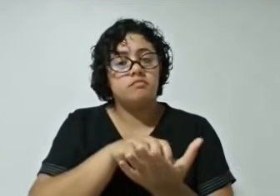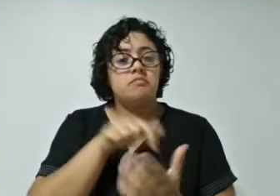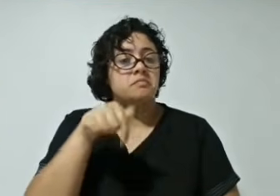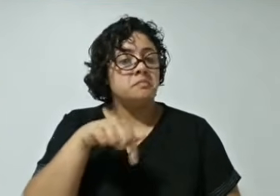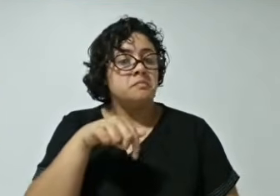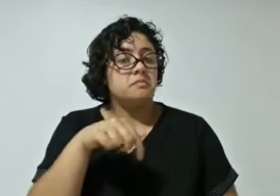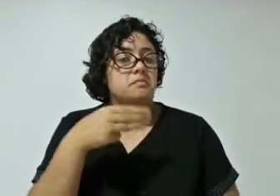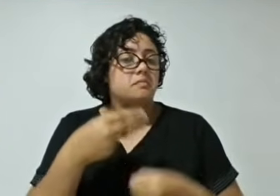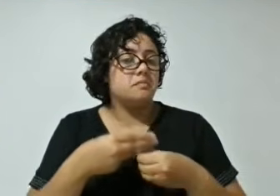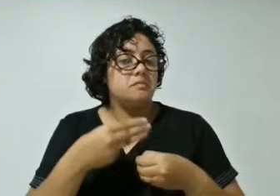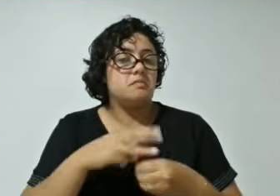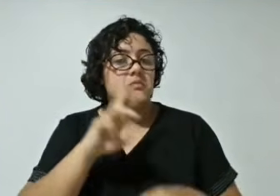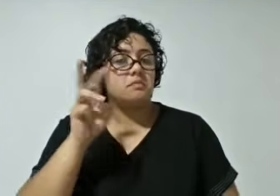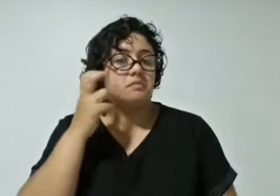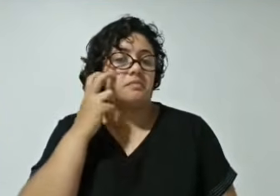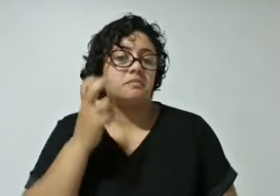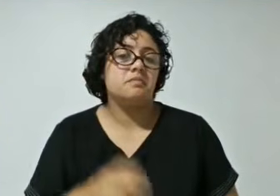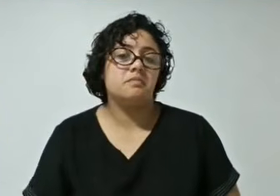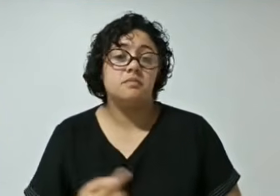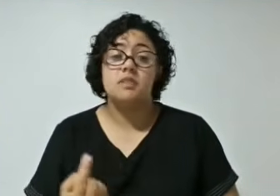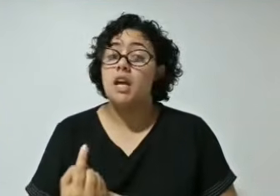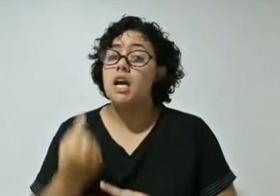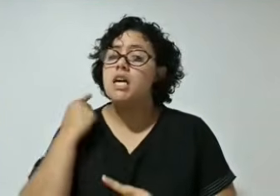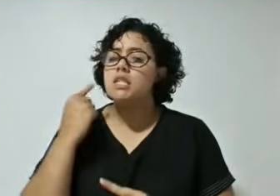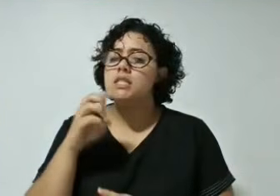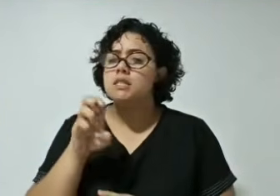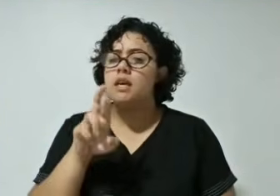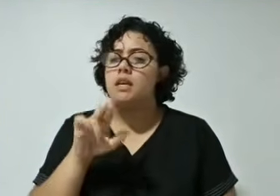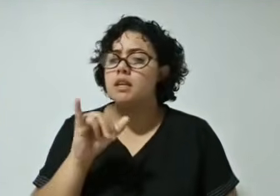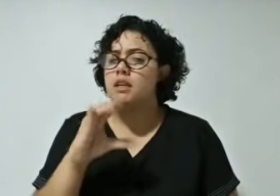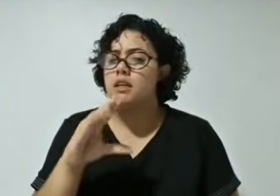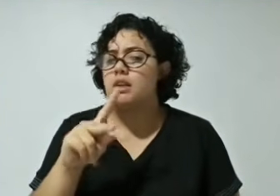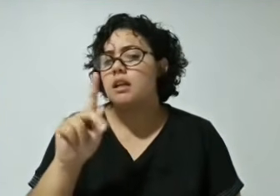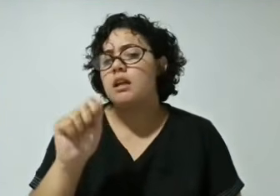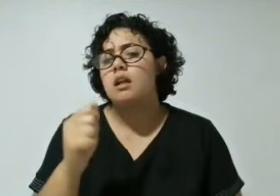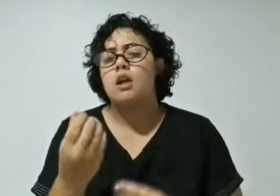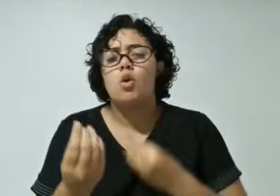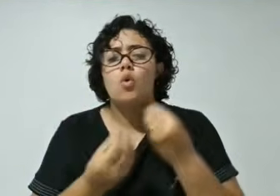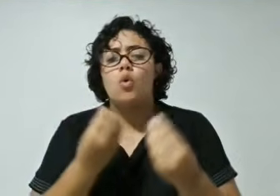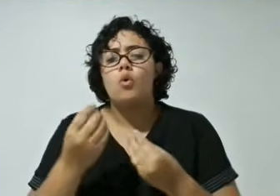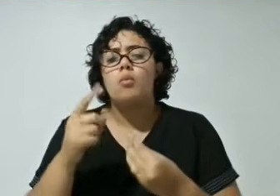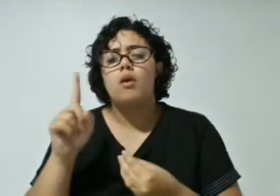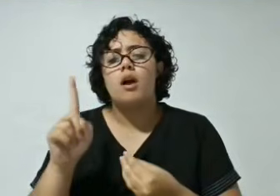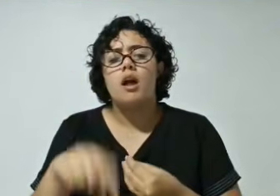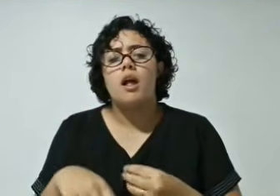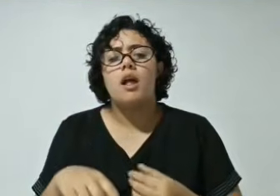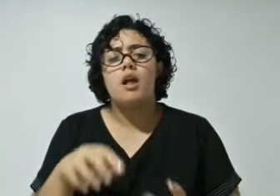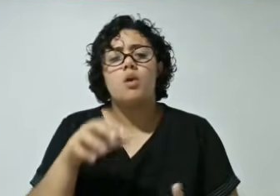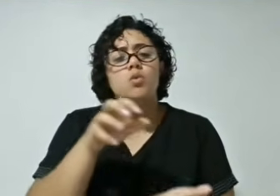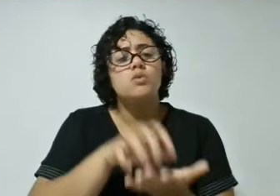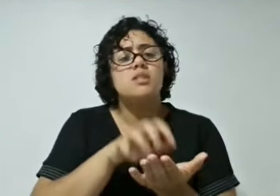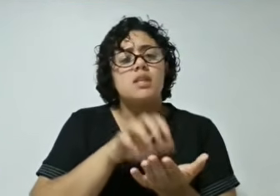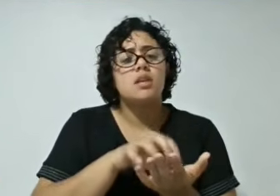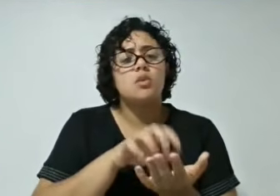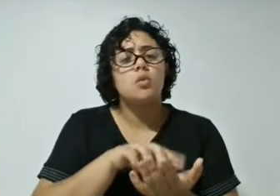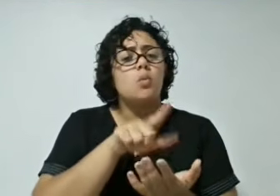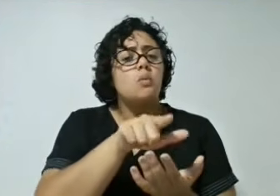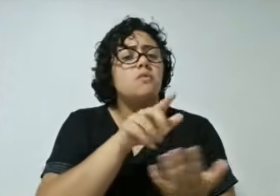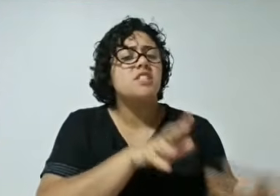Ô, Érica, e antes, como que era o Centro Cultural São Bernardo quando você assumiu o